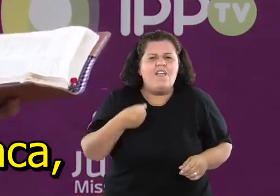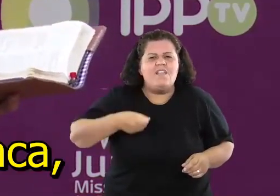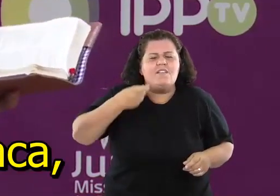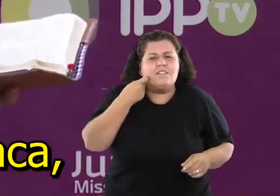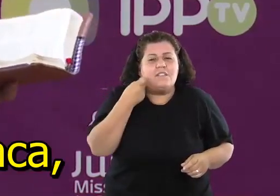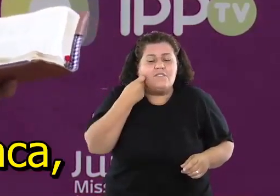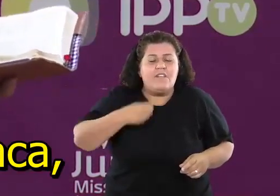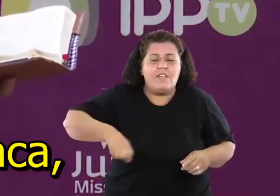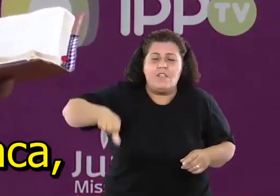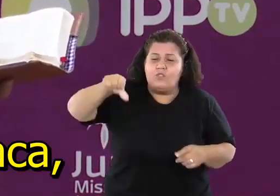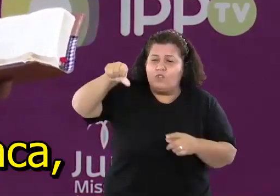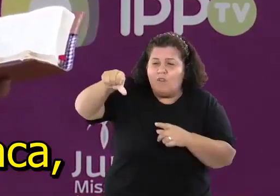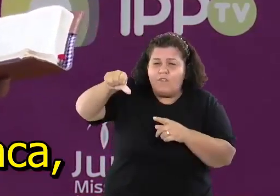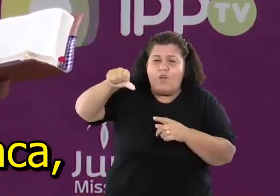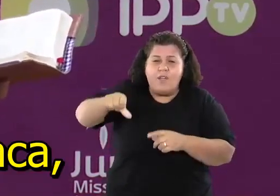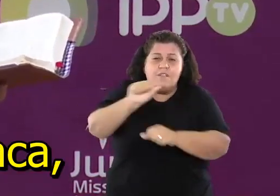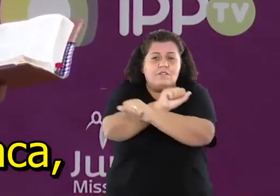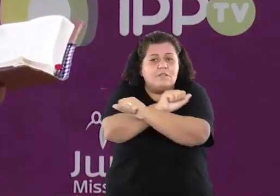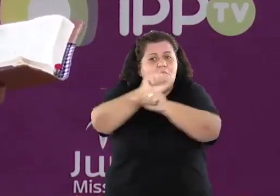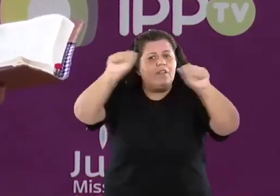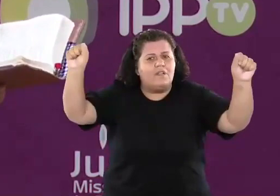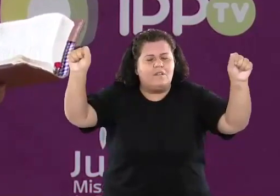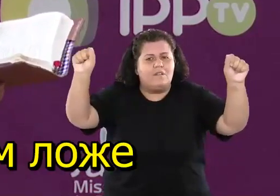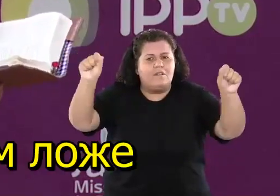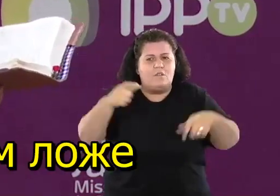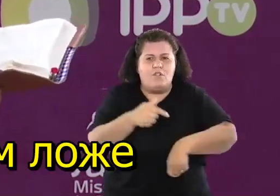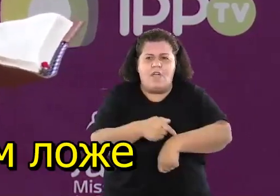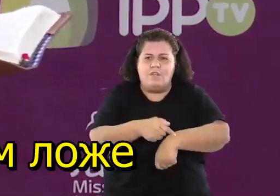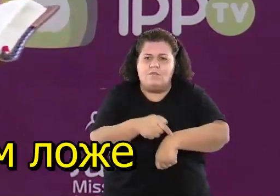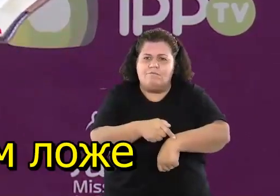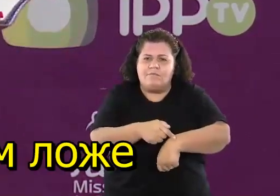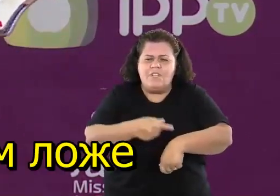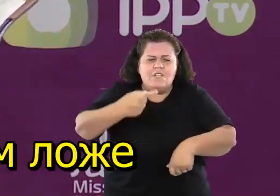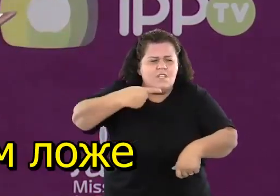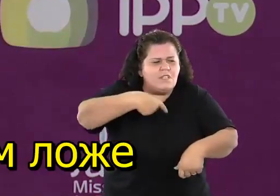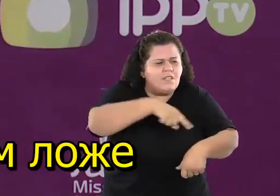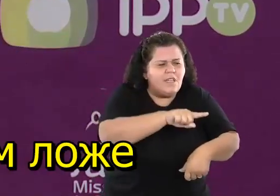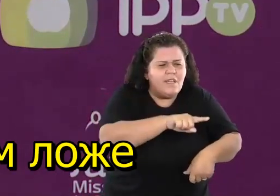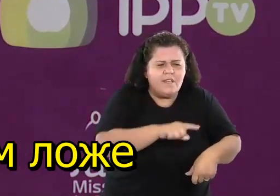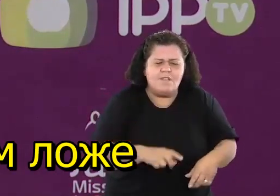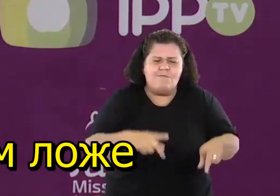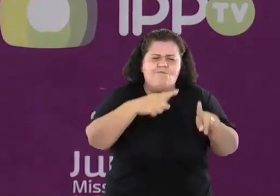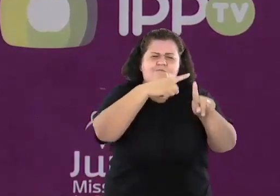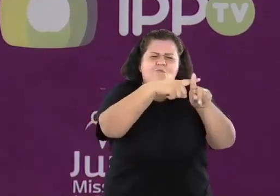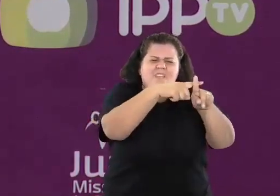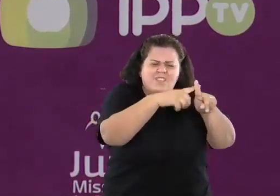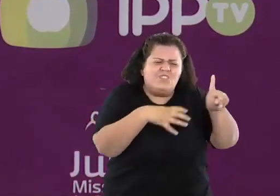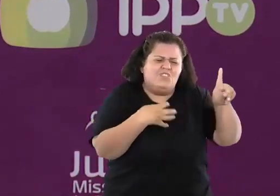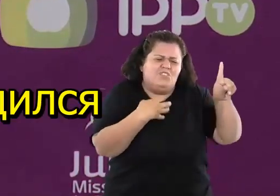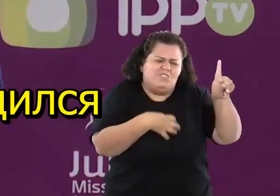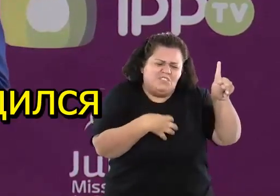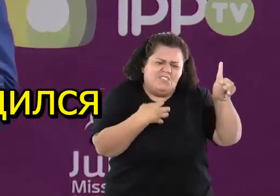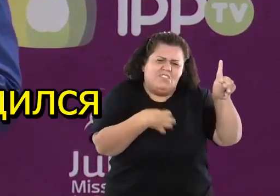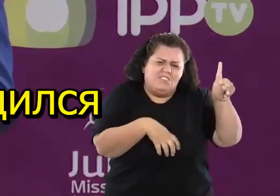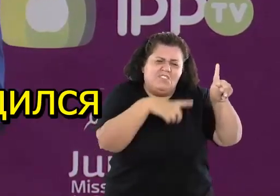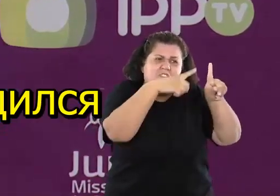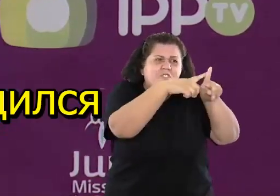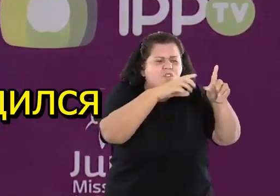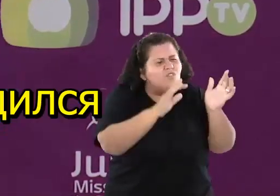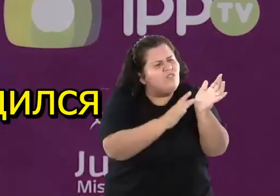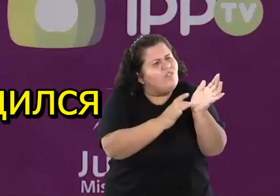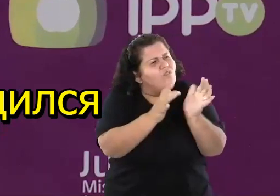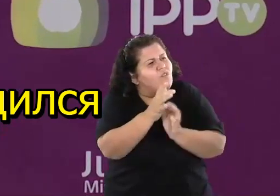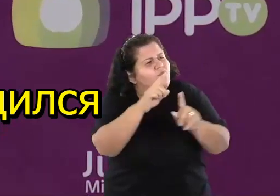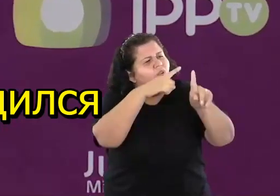E ali, naquele patíbulo de horror, naquele leito vertical da morte, o Senhor Jesus